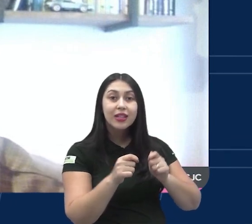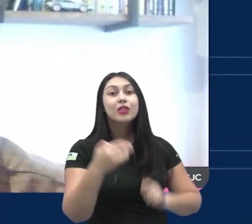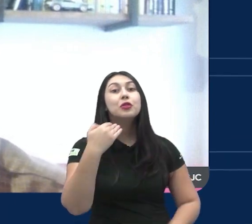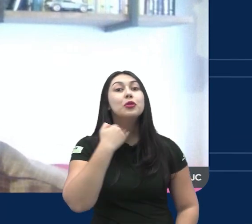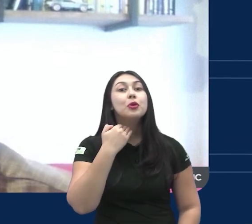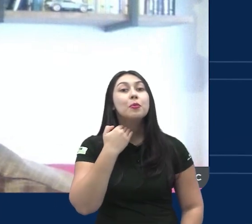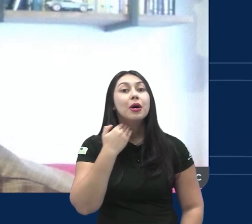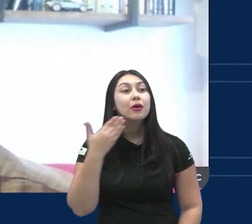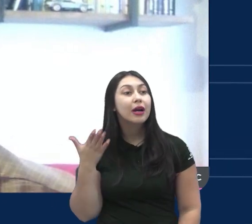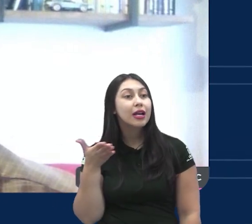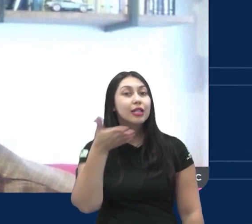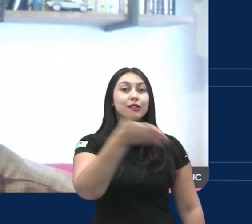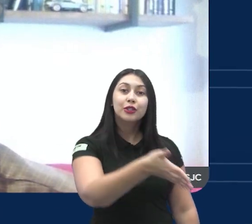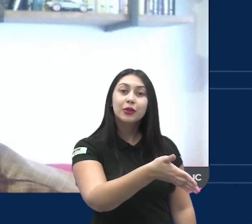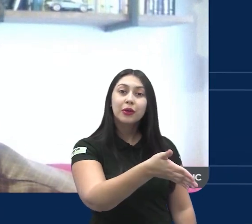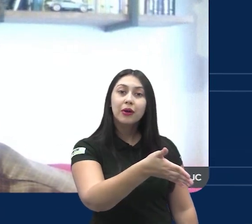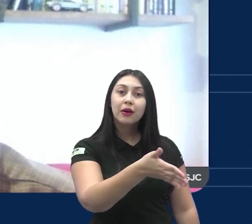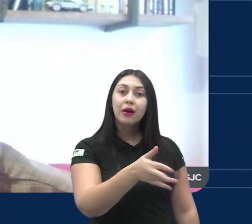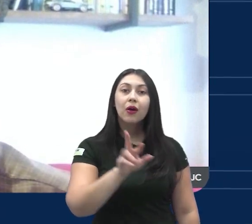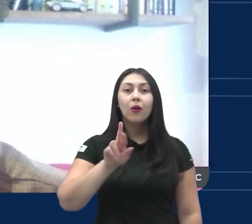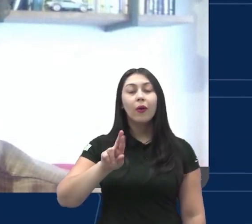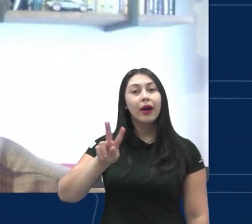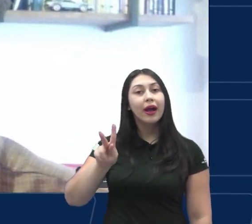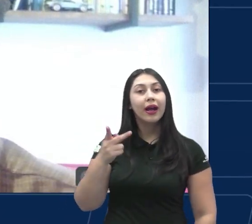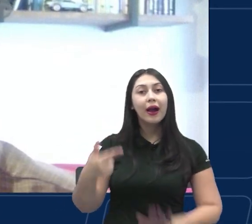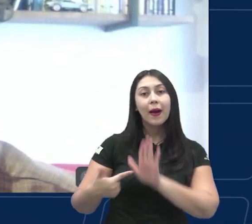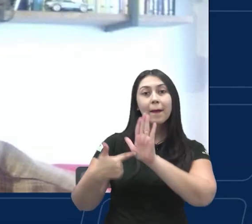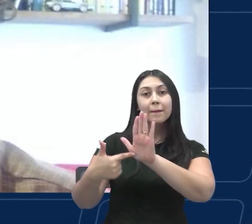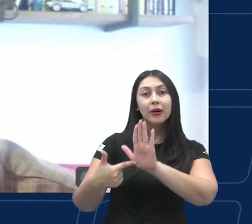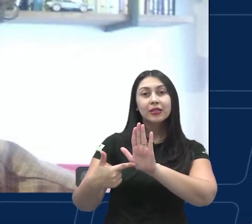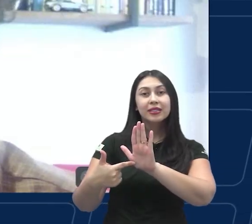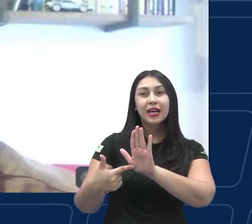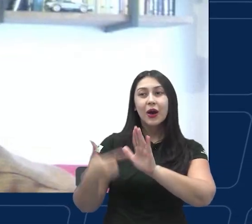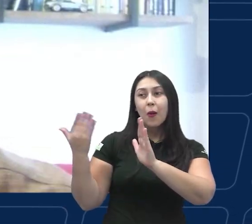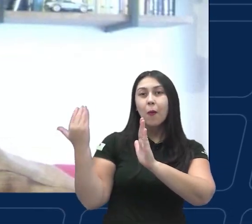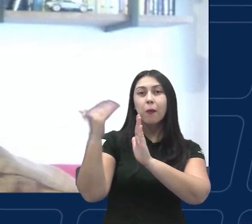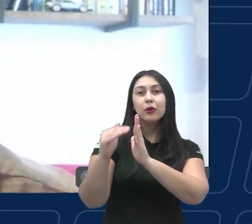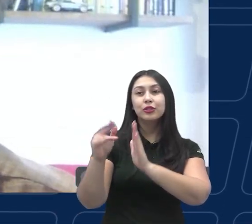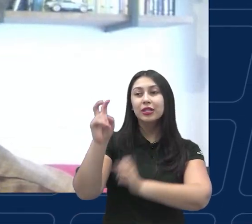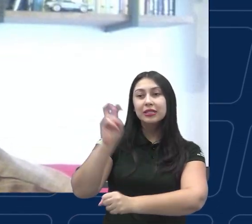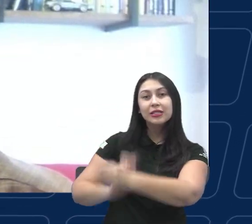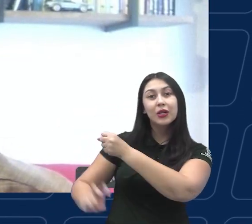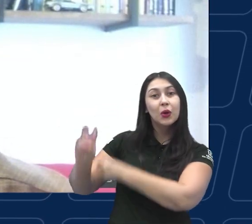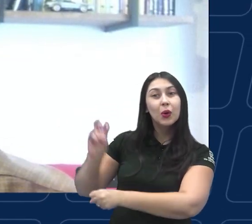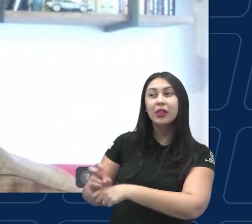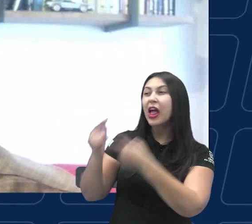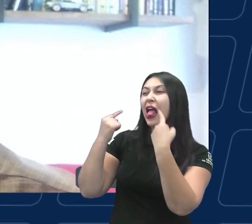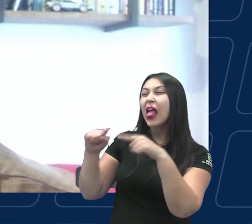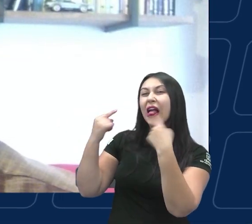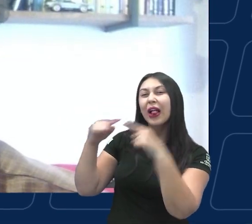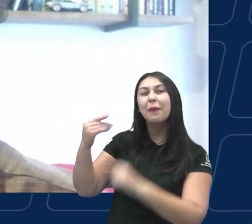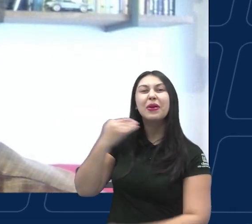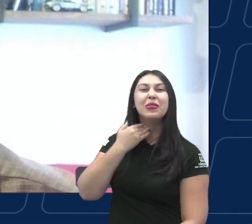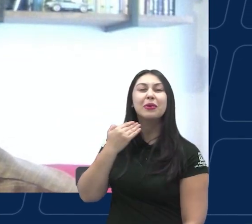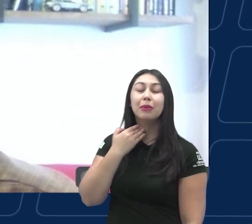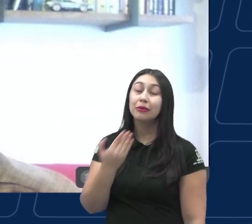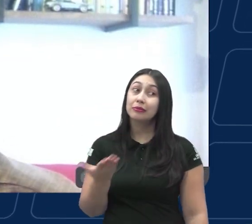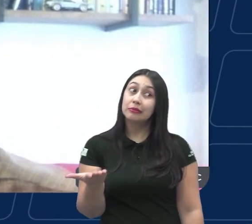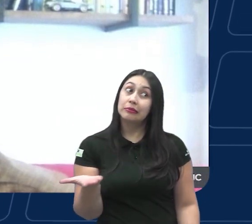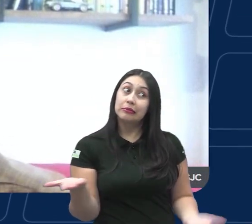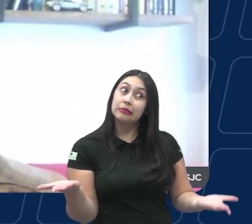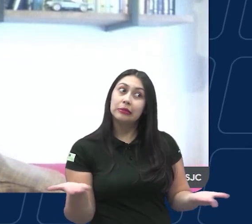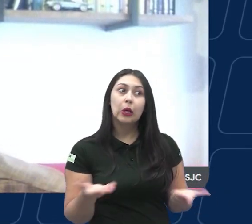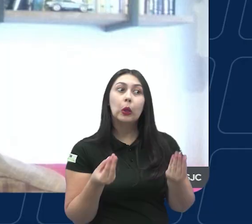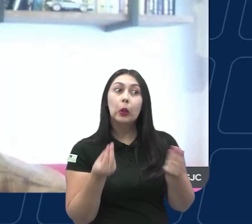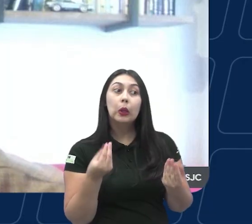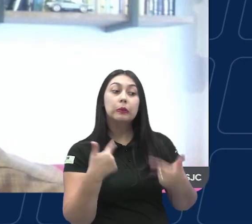banco famoso, e aí quando ela chegou para a entrevista, a pessoa do RH mostra um post de 5, 10 anos atrás da pessoa falando mal do banco na